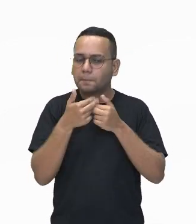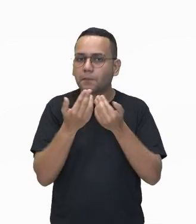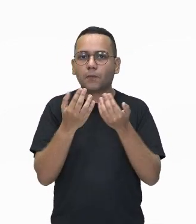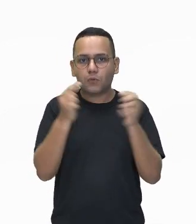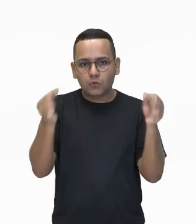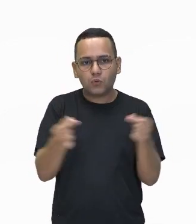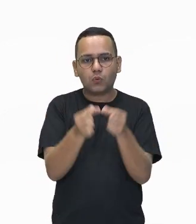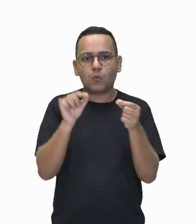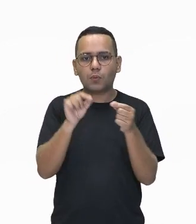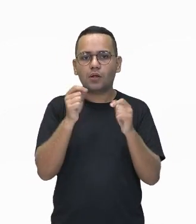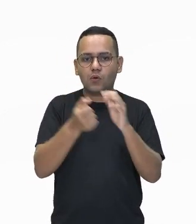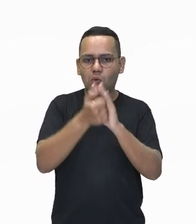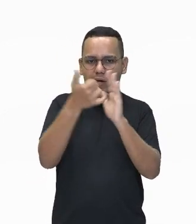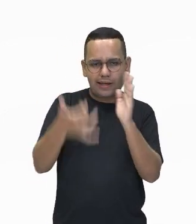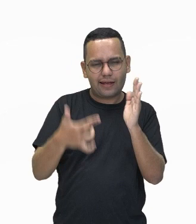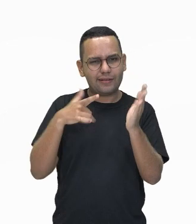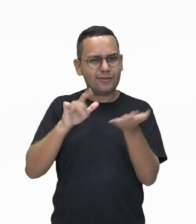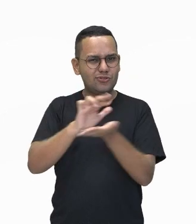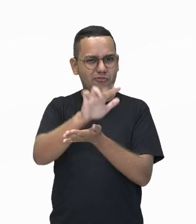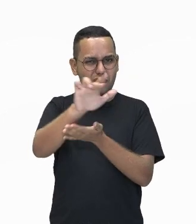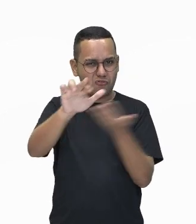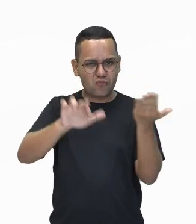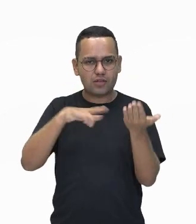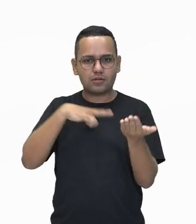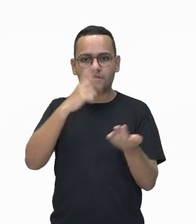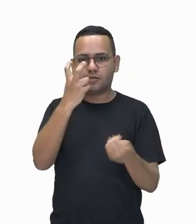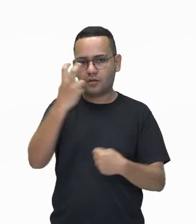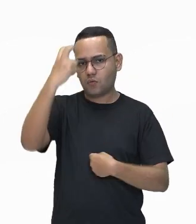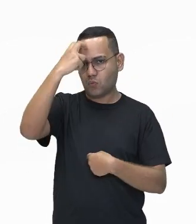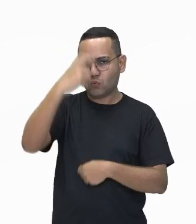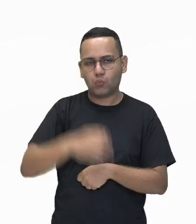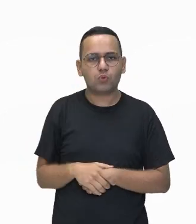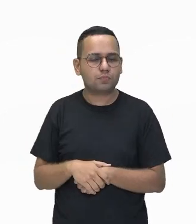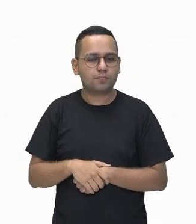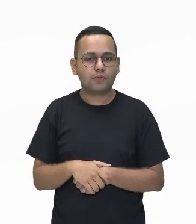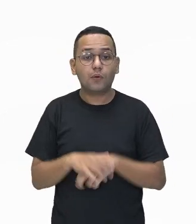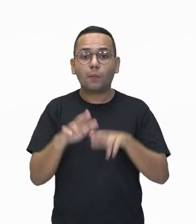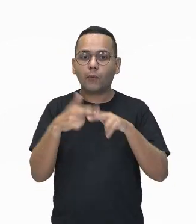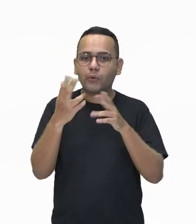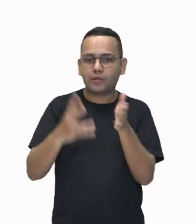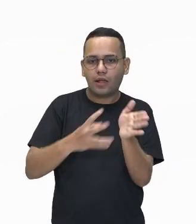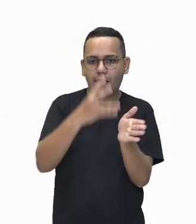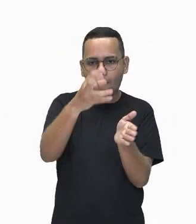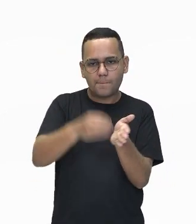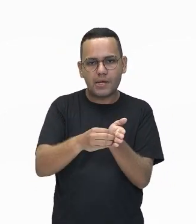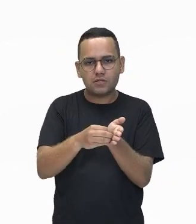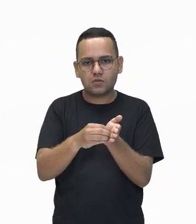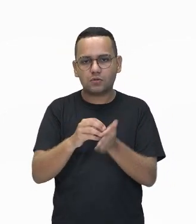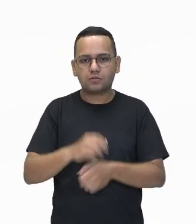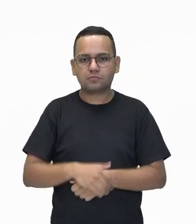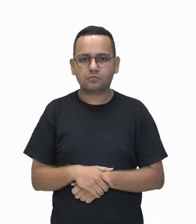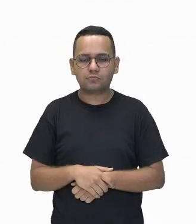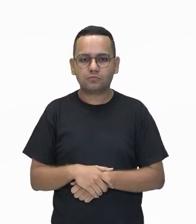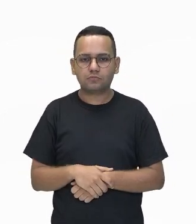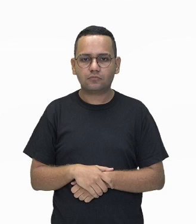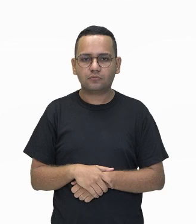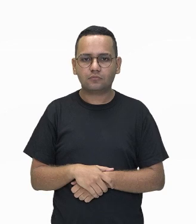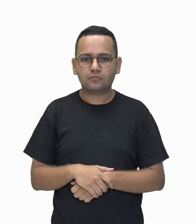caráter heterogêneo das expressões de cultura, ou seja, a Amazônia não é um